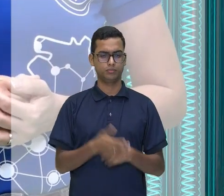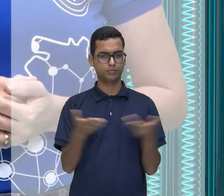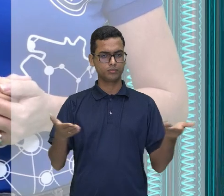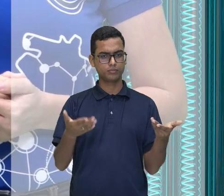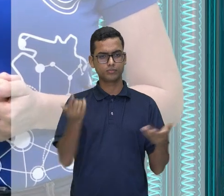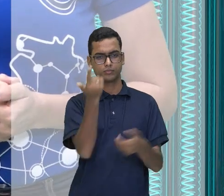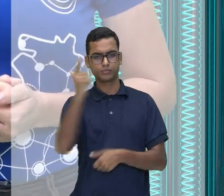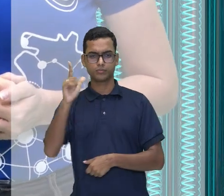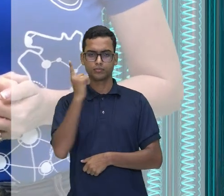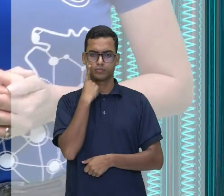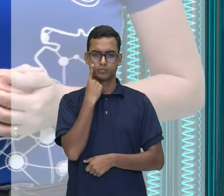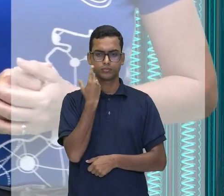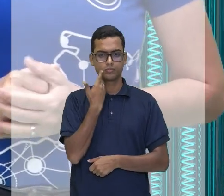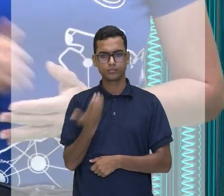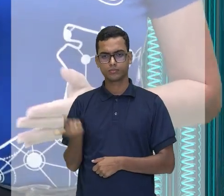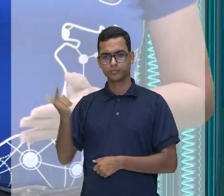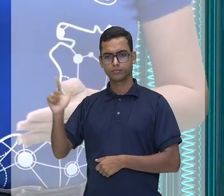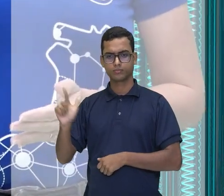um?